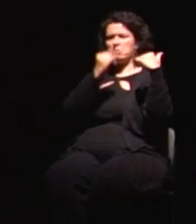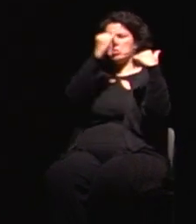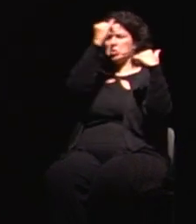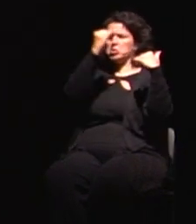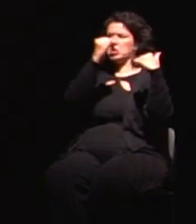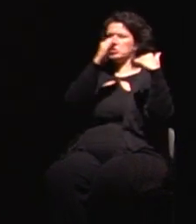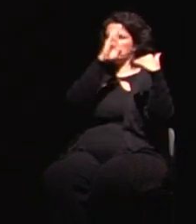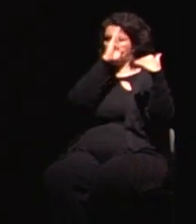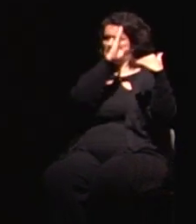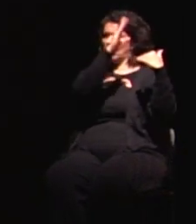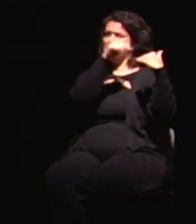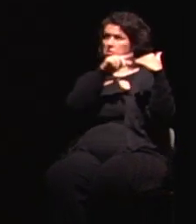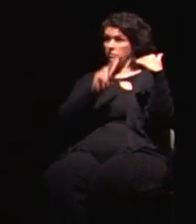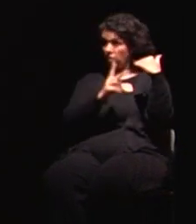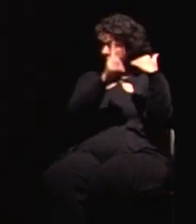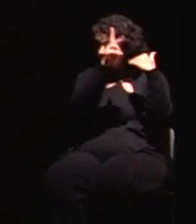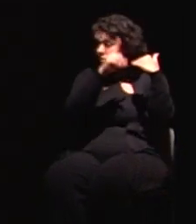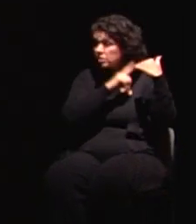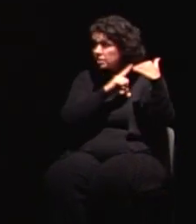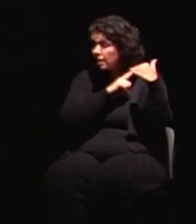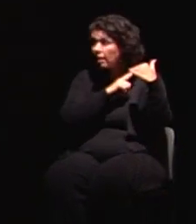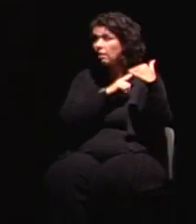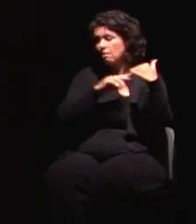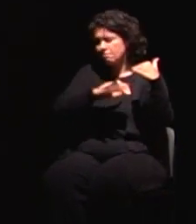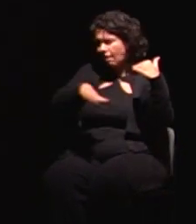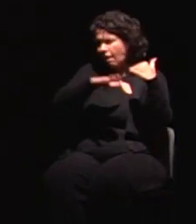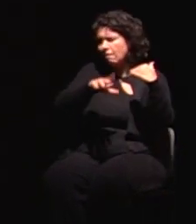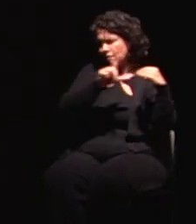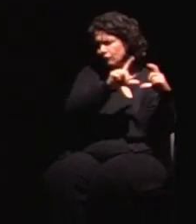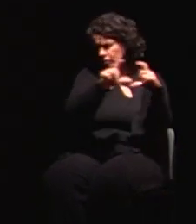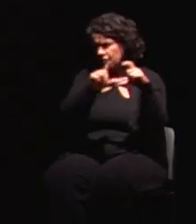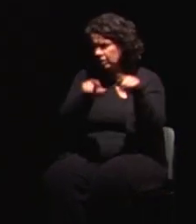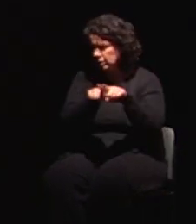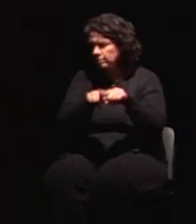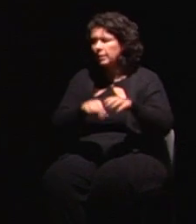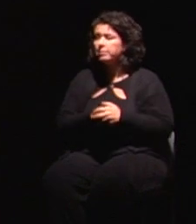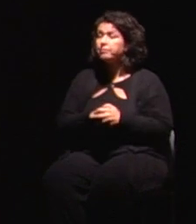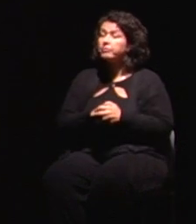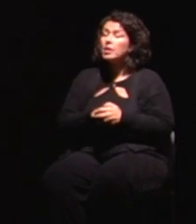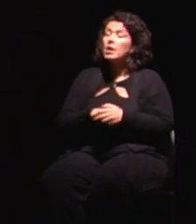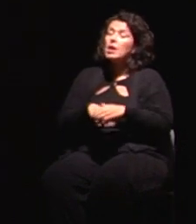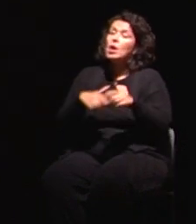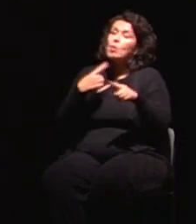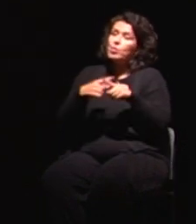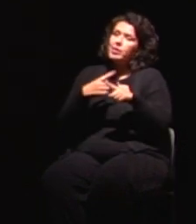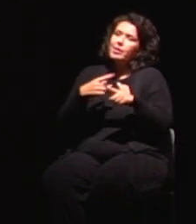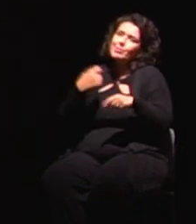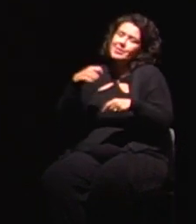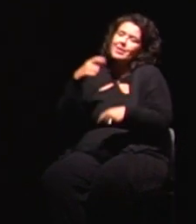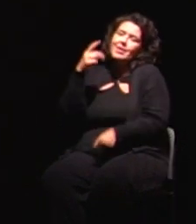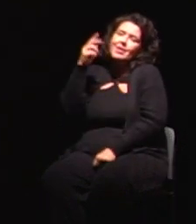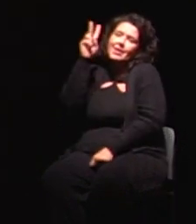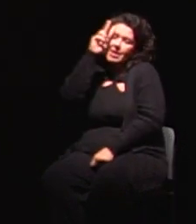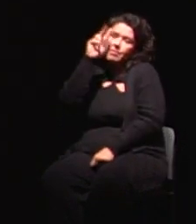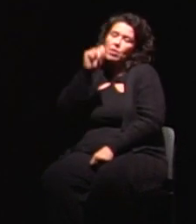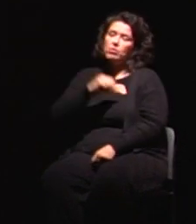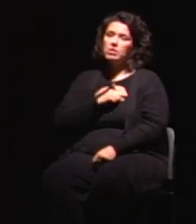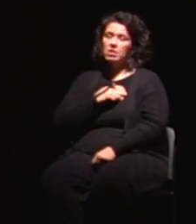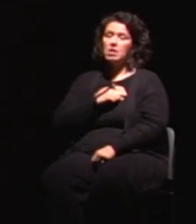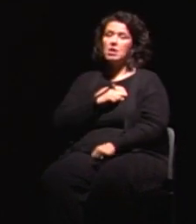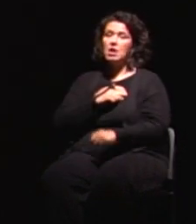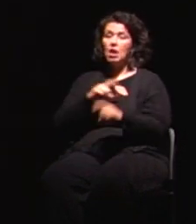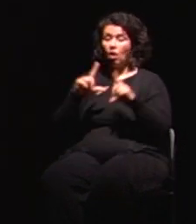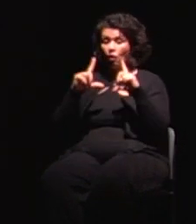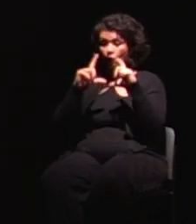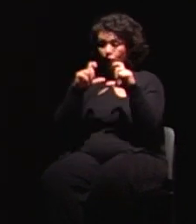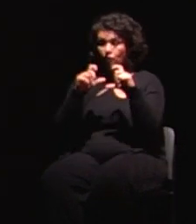temas valiosos, né, também na fotografia, né, a gente tem que lembrar que quase todas as fotos, as grandes fotos